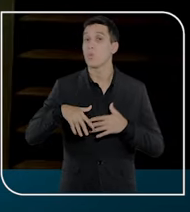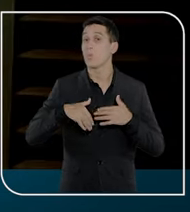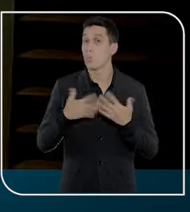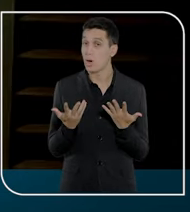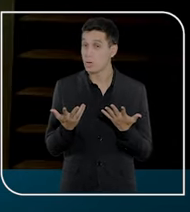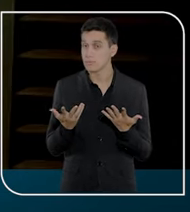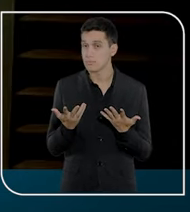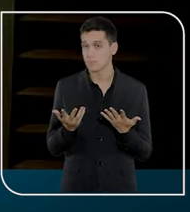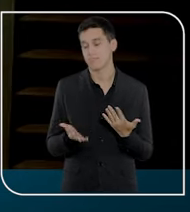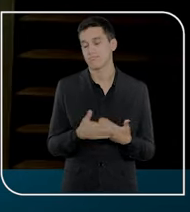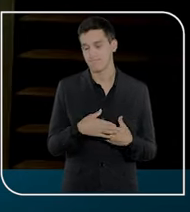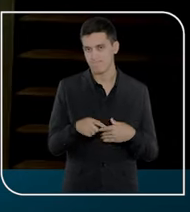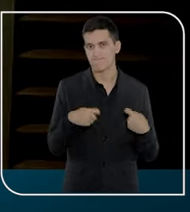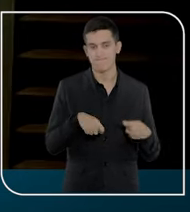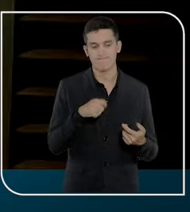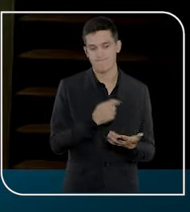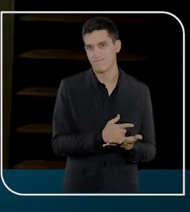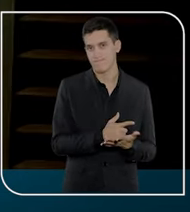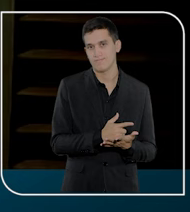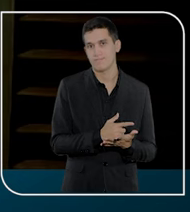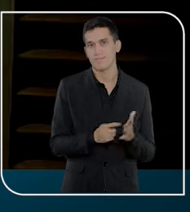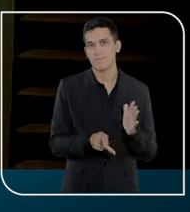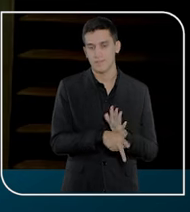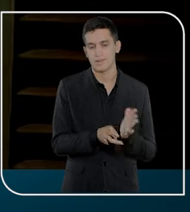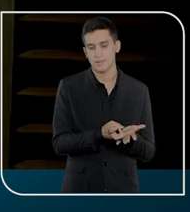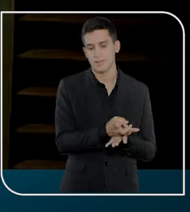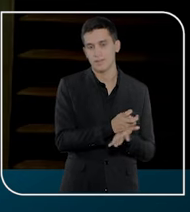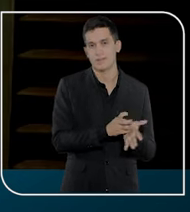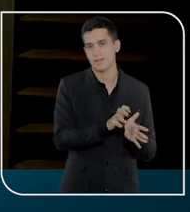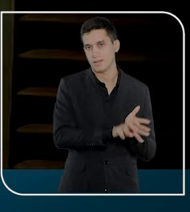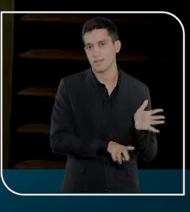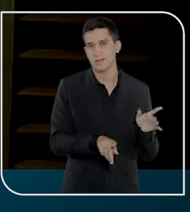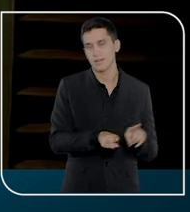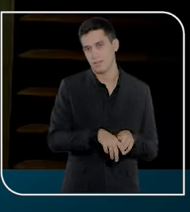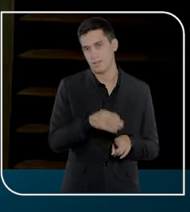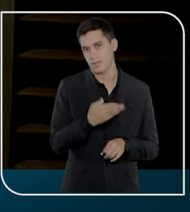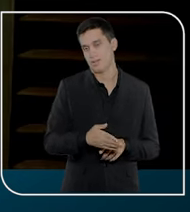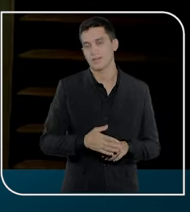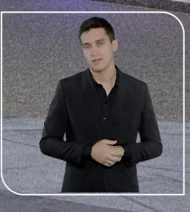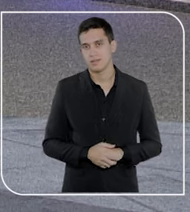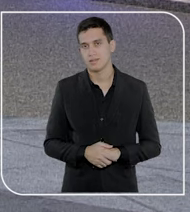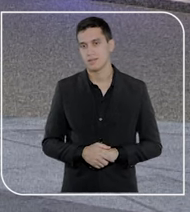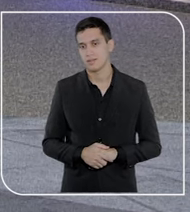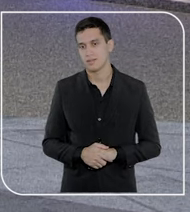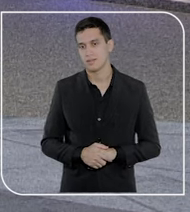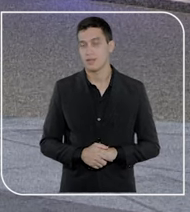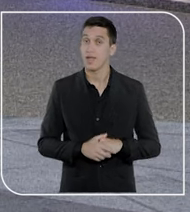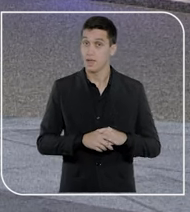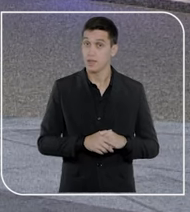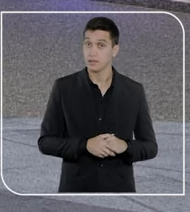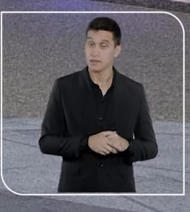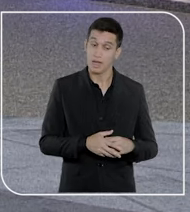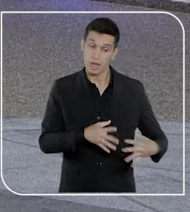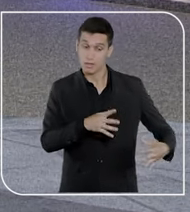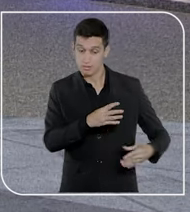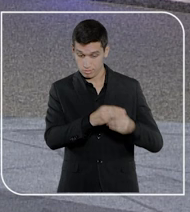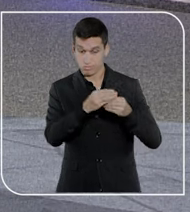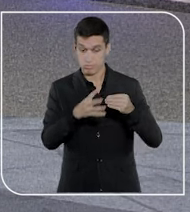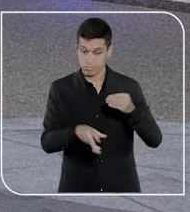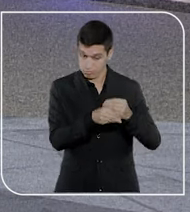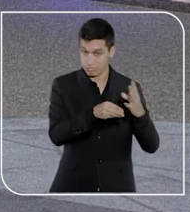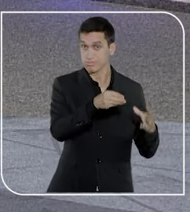adjudicação. Então, vai ter pagamento de tributo aí também na adjudicação. E complementando a complementação